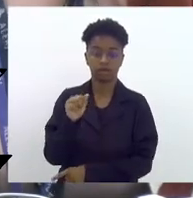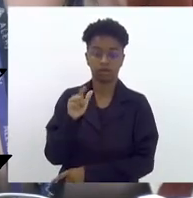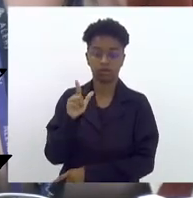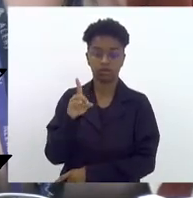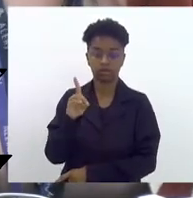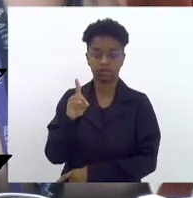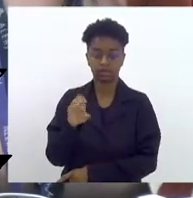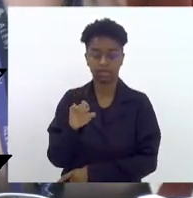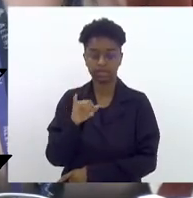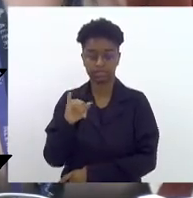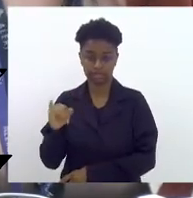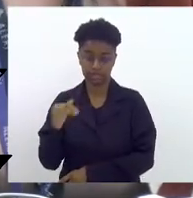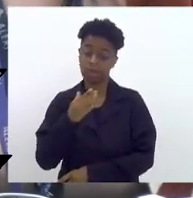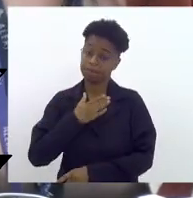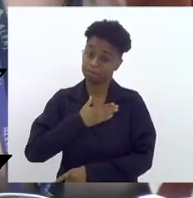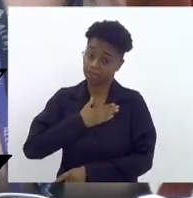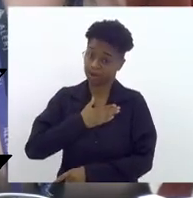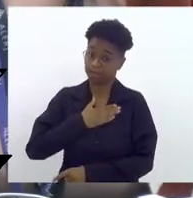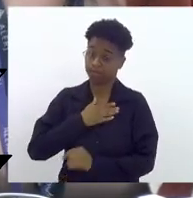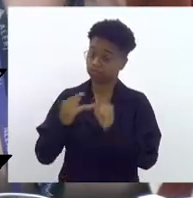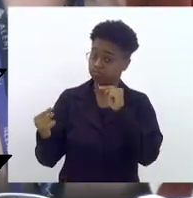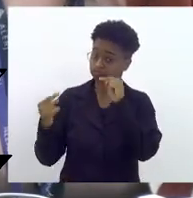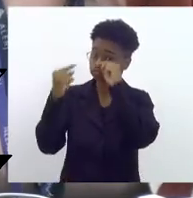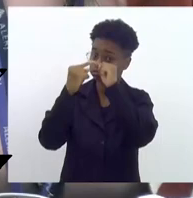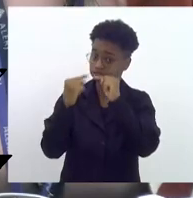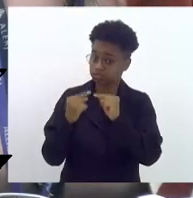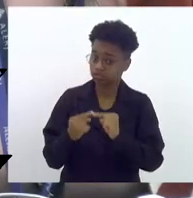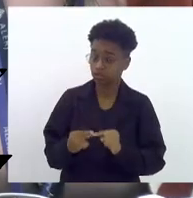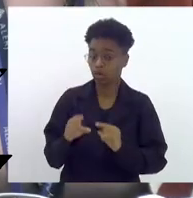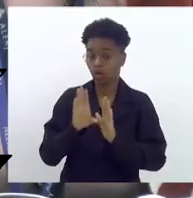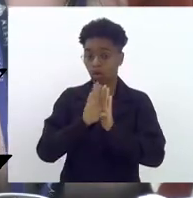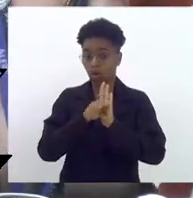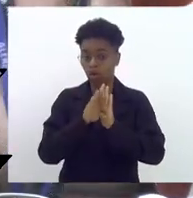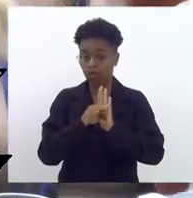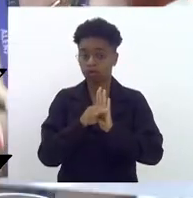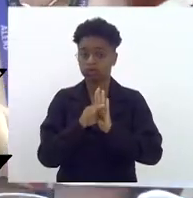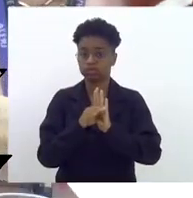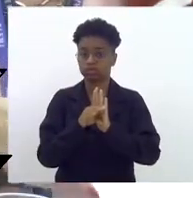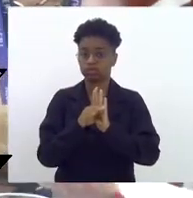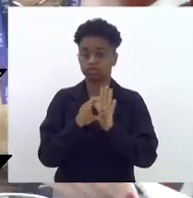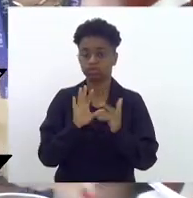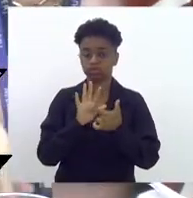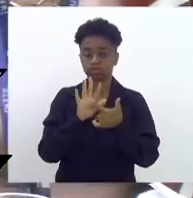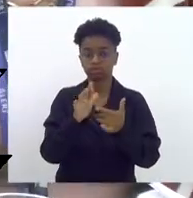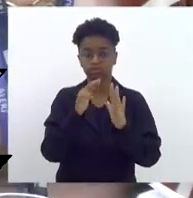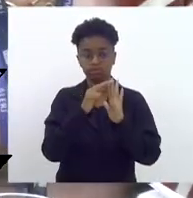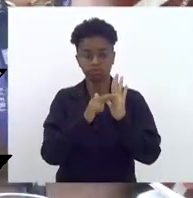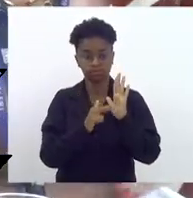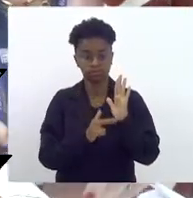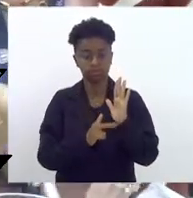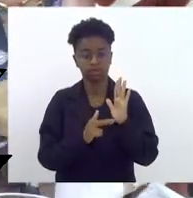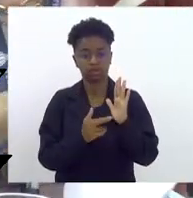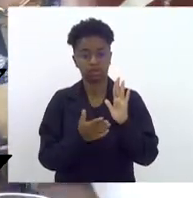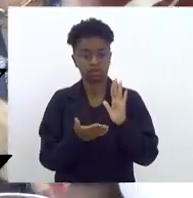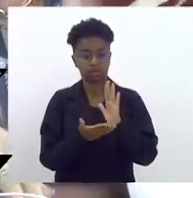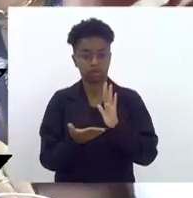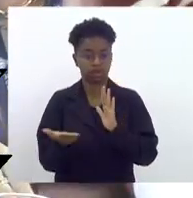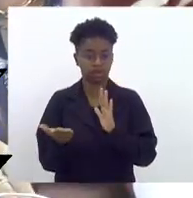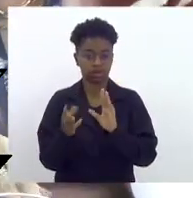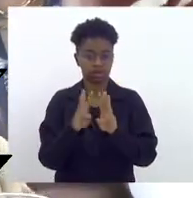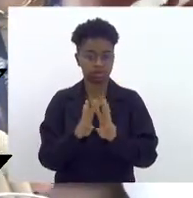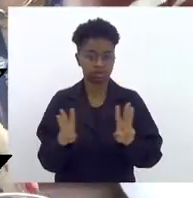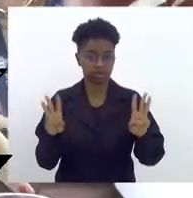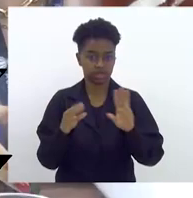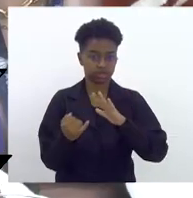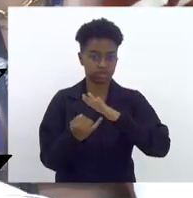para mim se encaixa absolutamente dentro do conceito que está absolutamente regrado no site